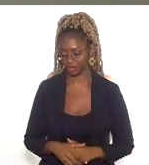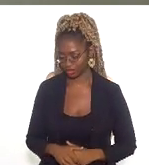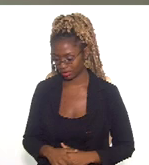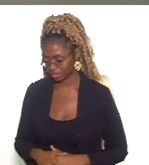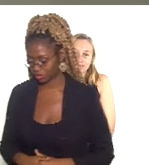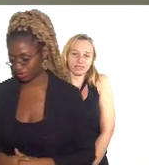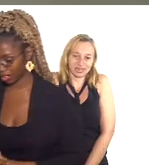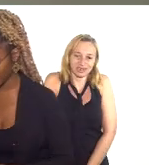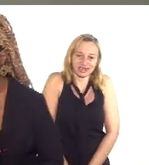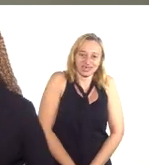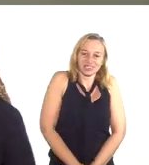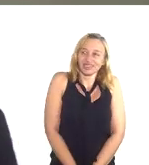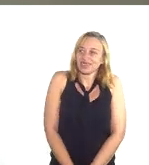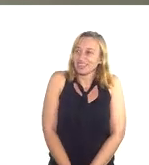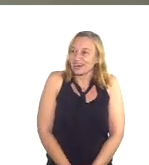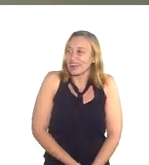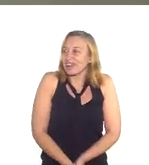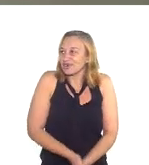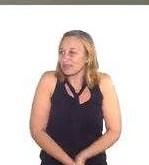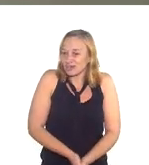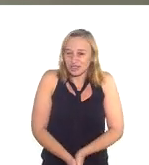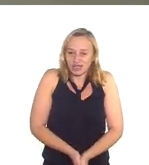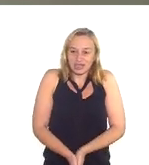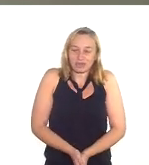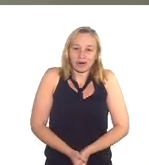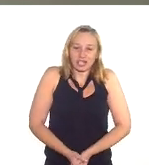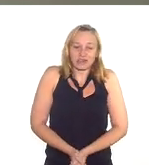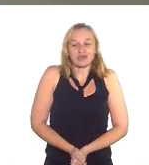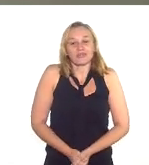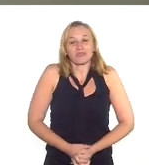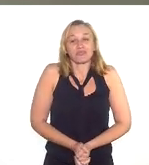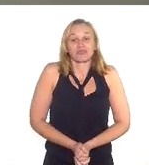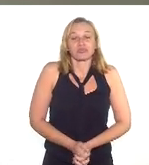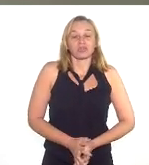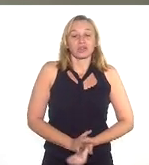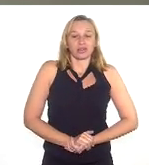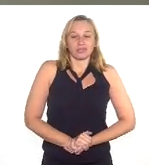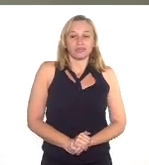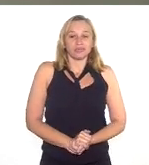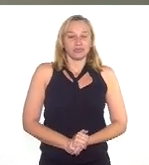né, já está na hora dele sair. Mas eu